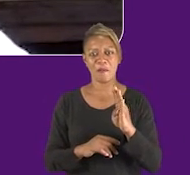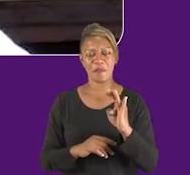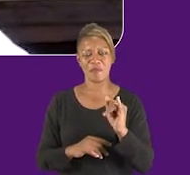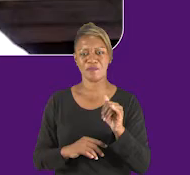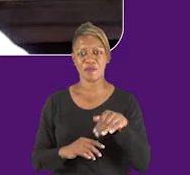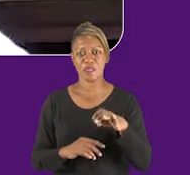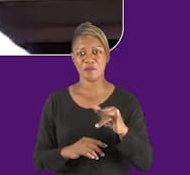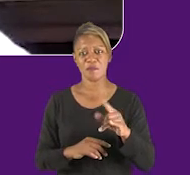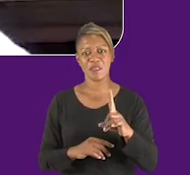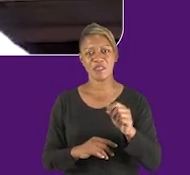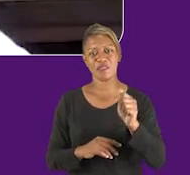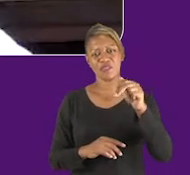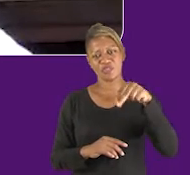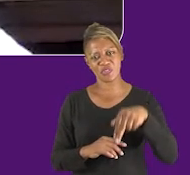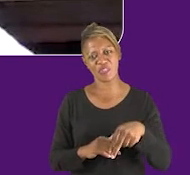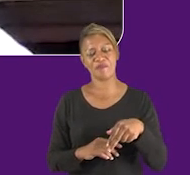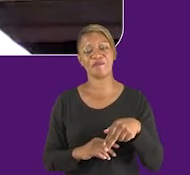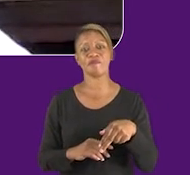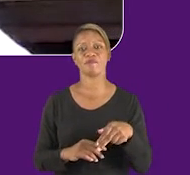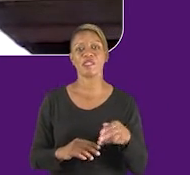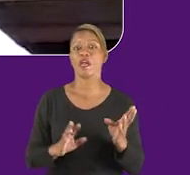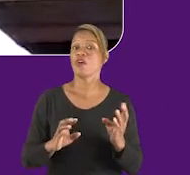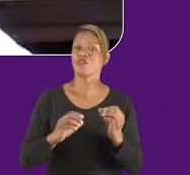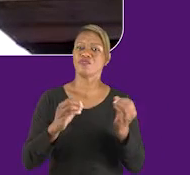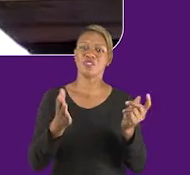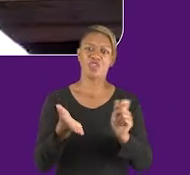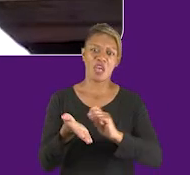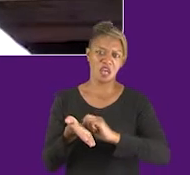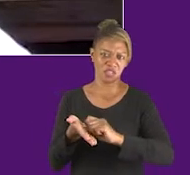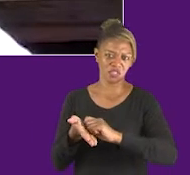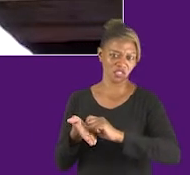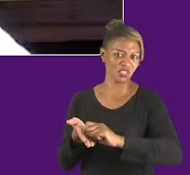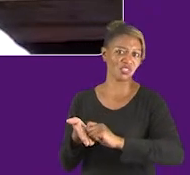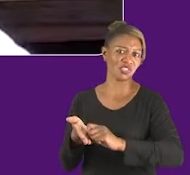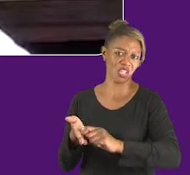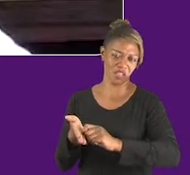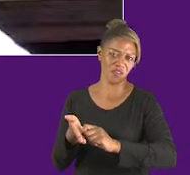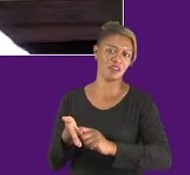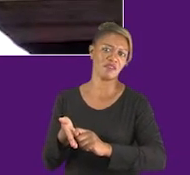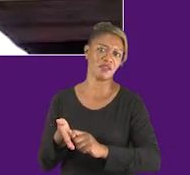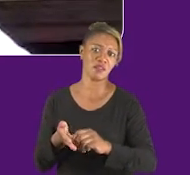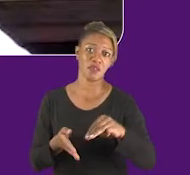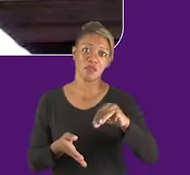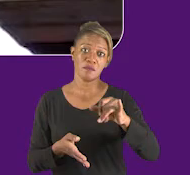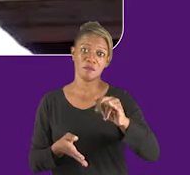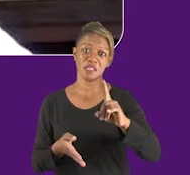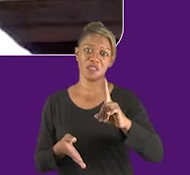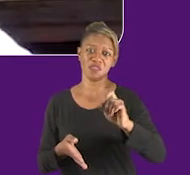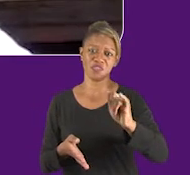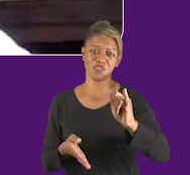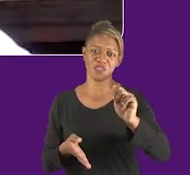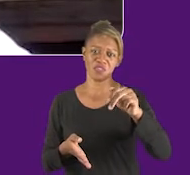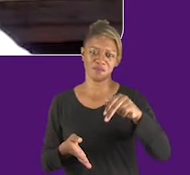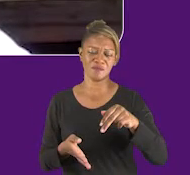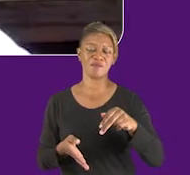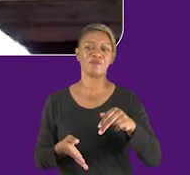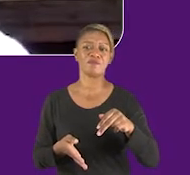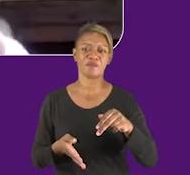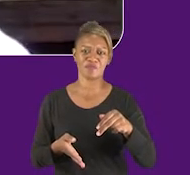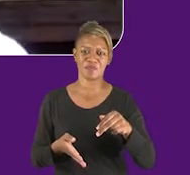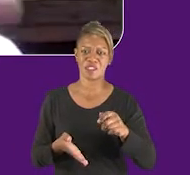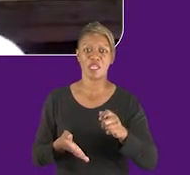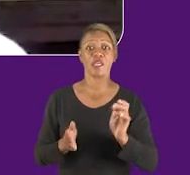se chama mídia um é uma plataforma onde a gente escreve artigos que o numidium tem um canal do nosso ex web